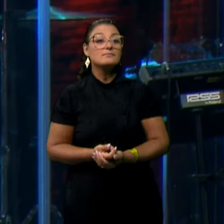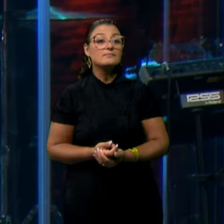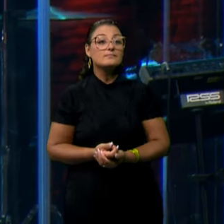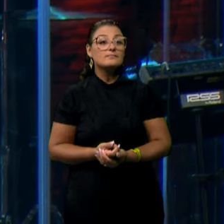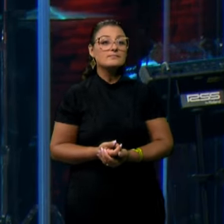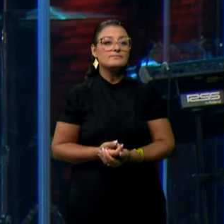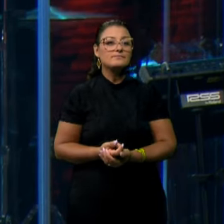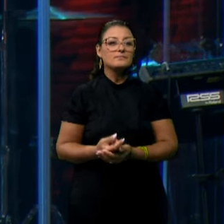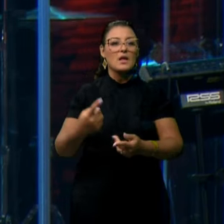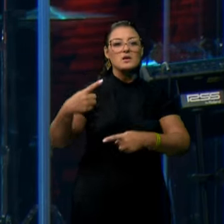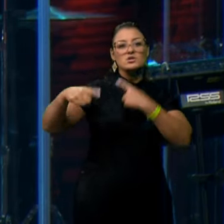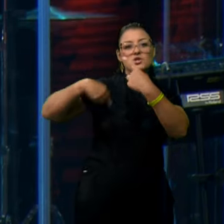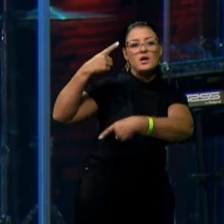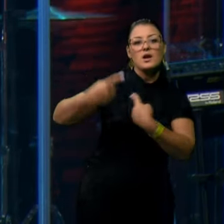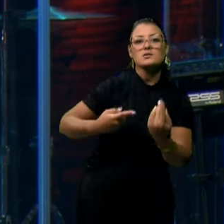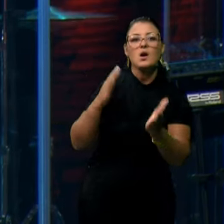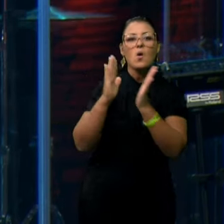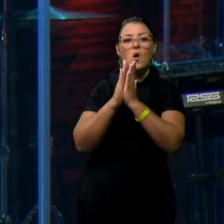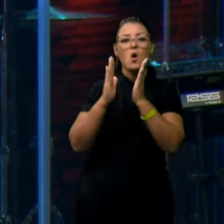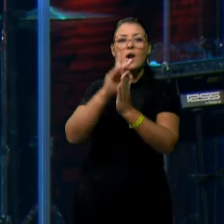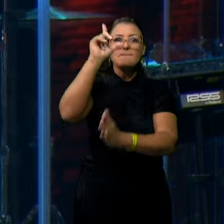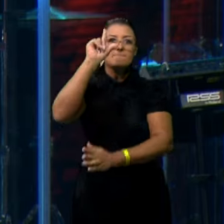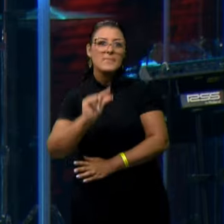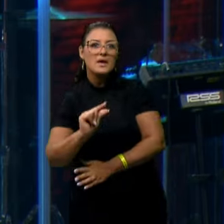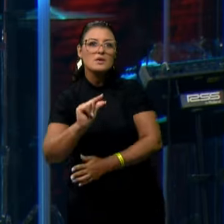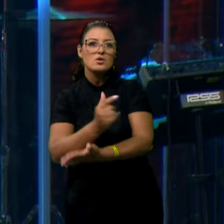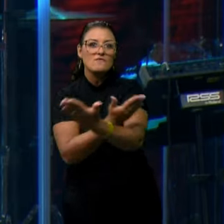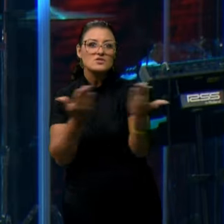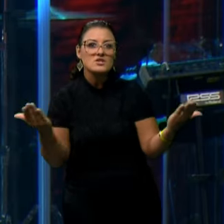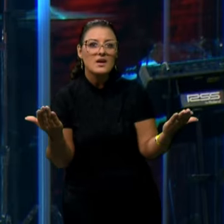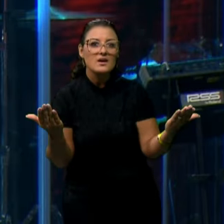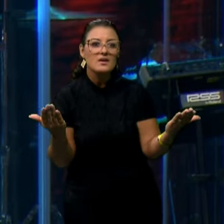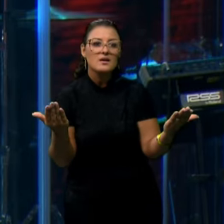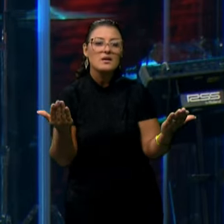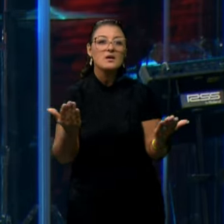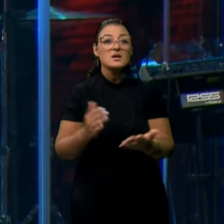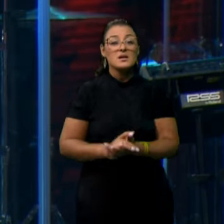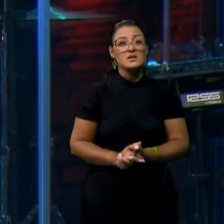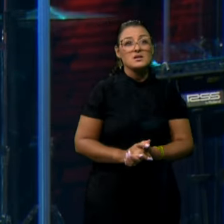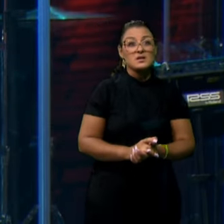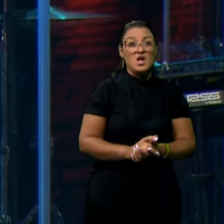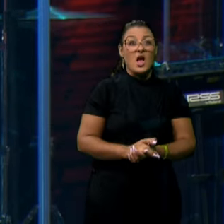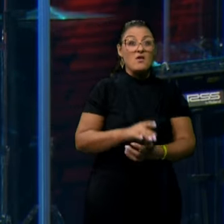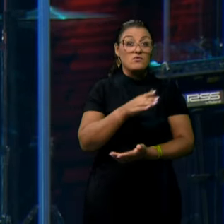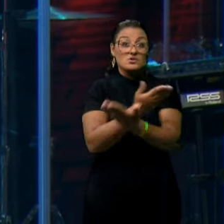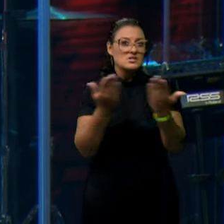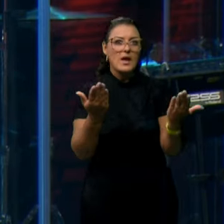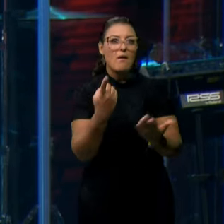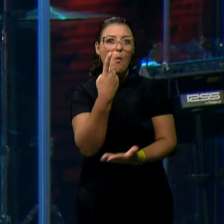Então cadê seus 14 minutos eu sei que você não dá o dízimo de 1%